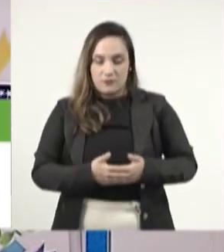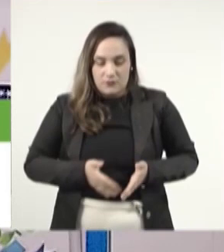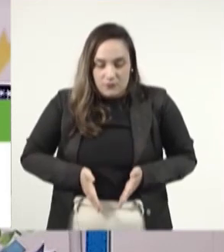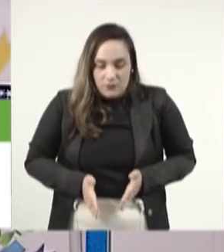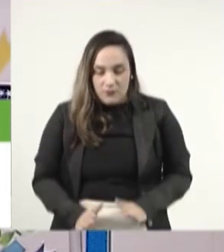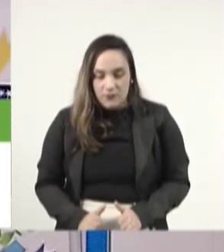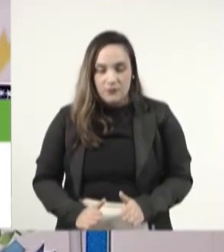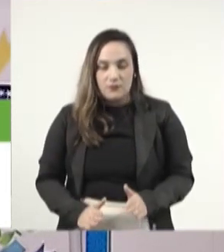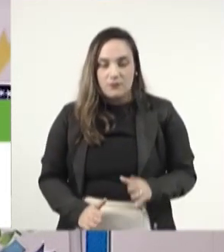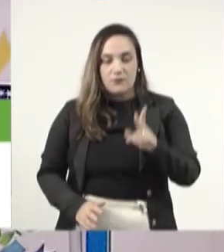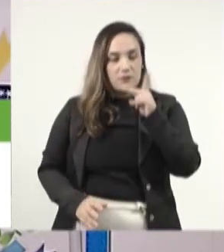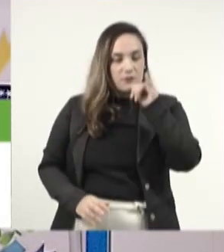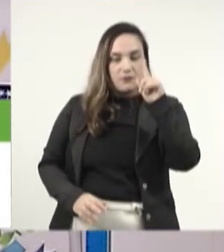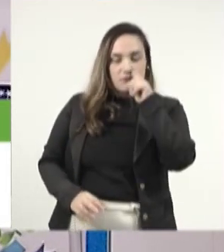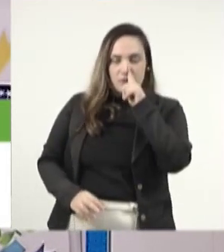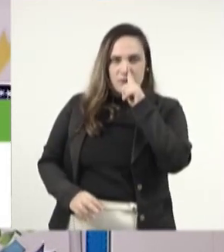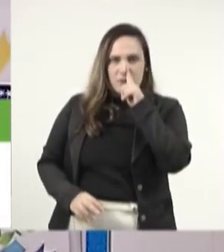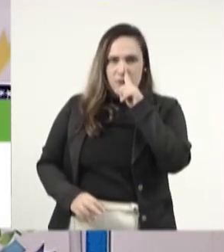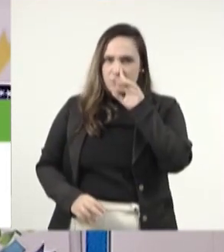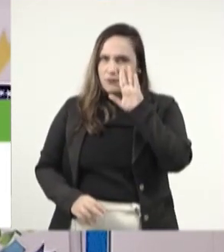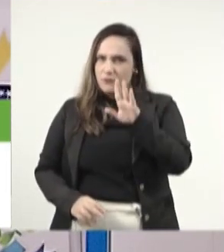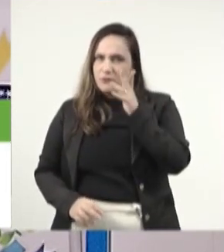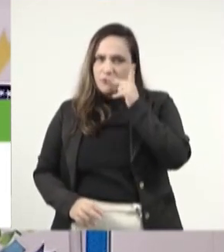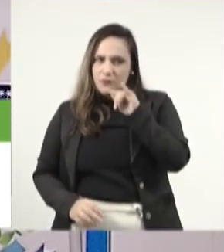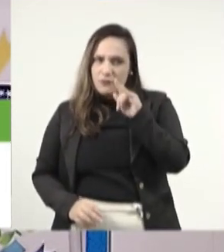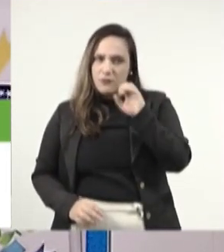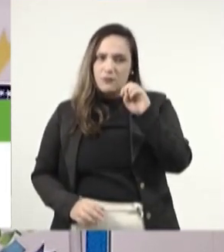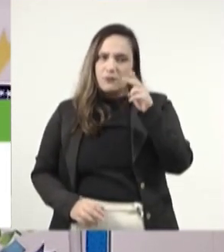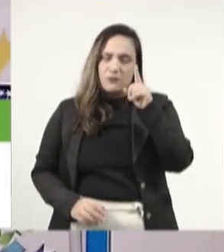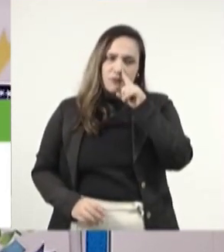dessa criança, caso o pai ou a mãe